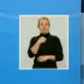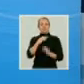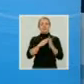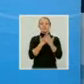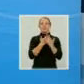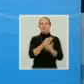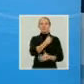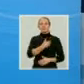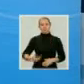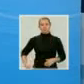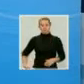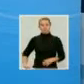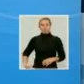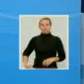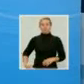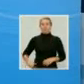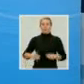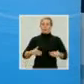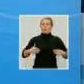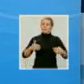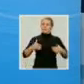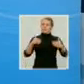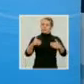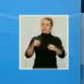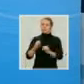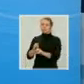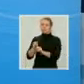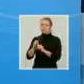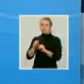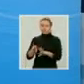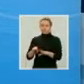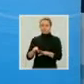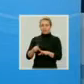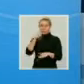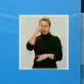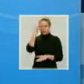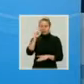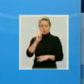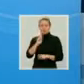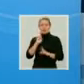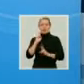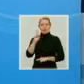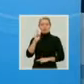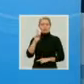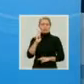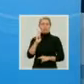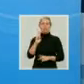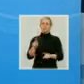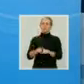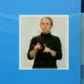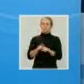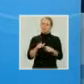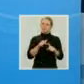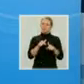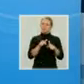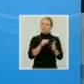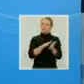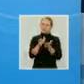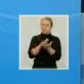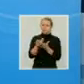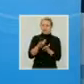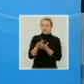escolas públicas. O Ministério da Educação, órgão responsável pela política de produção desses